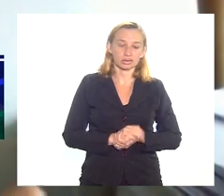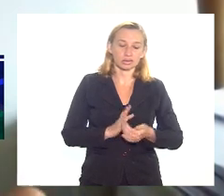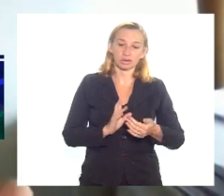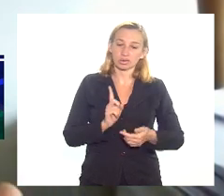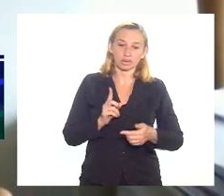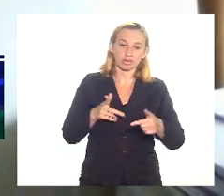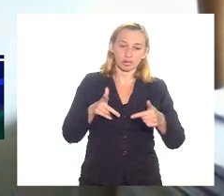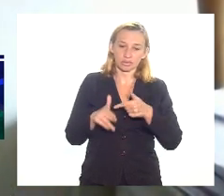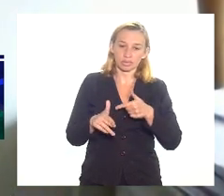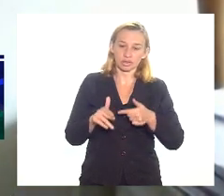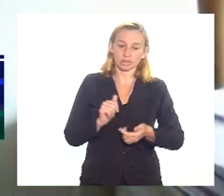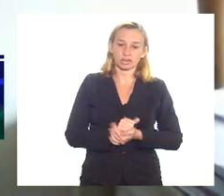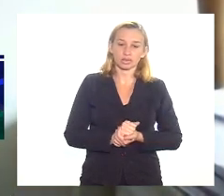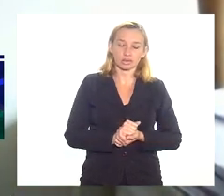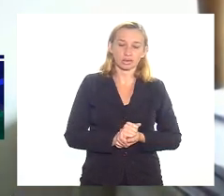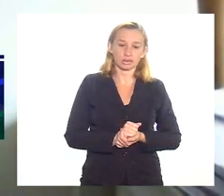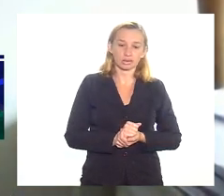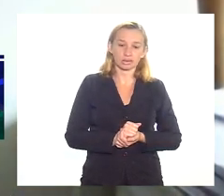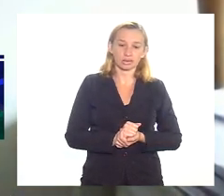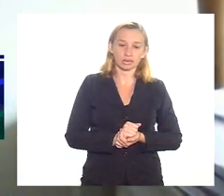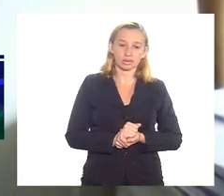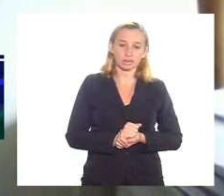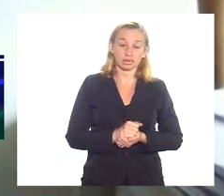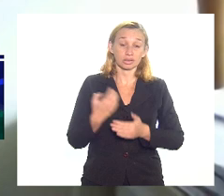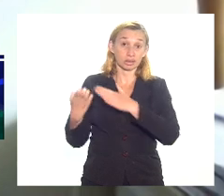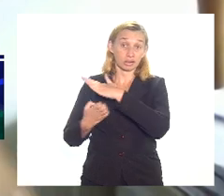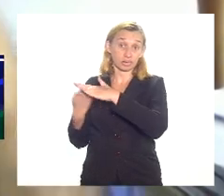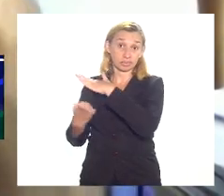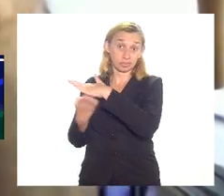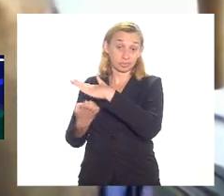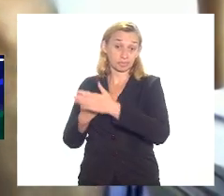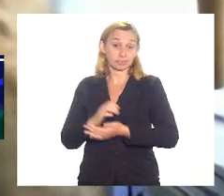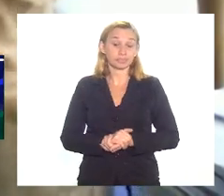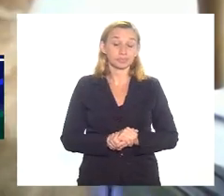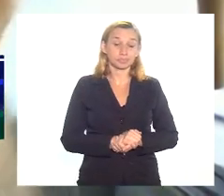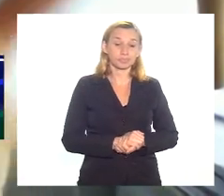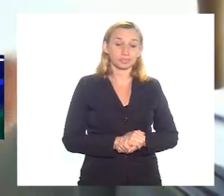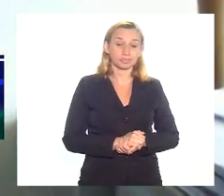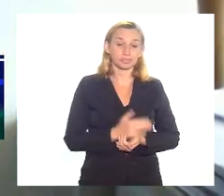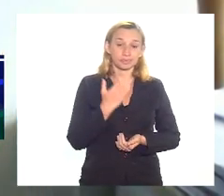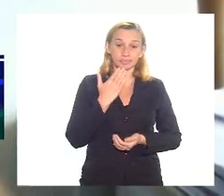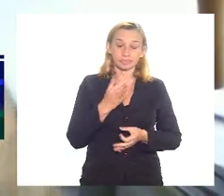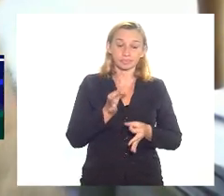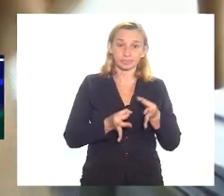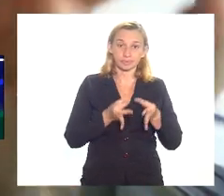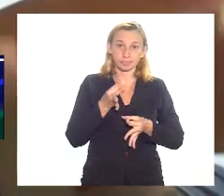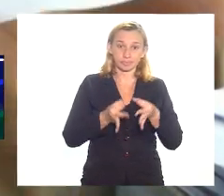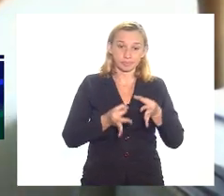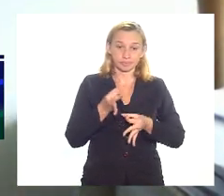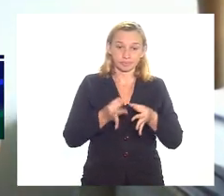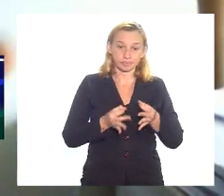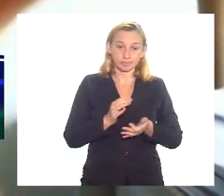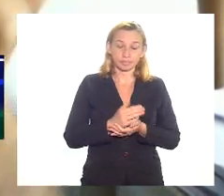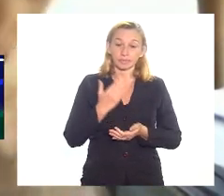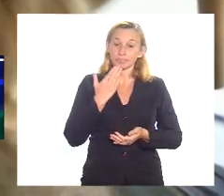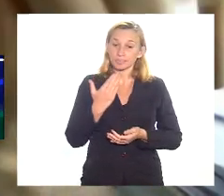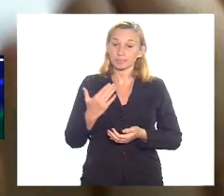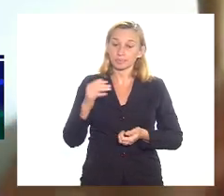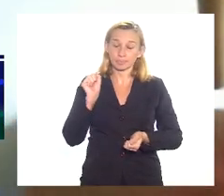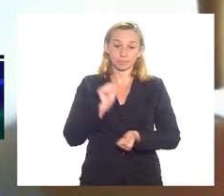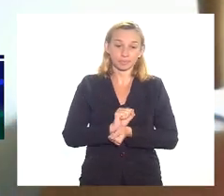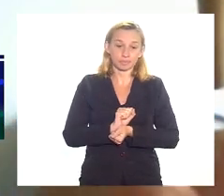impedido dessas empresas irem à justiça e pedir o congelamento